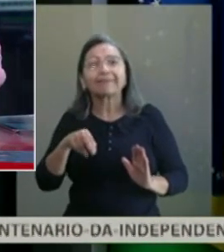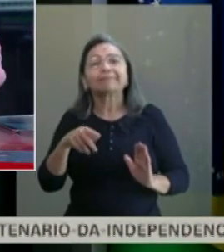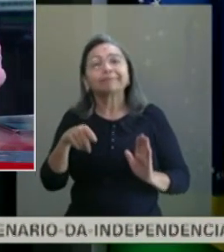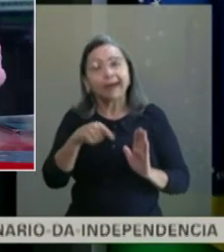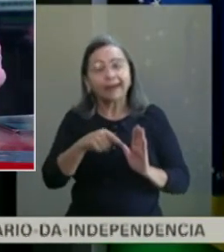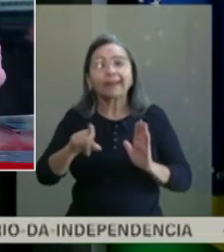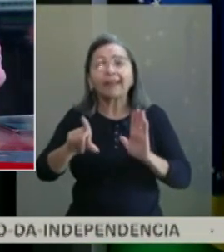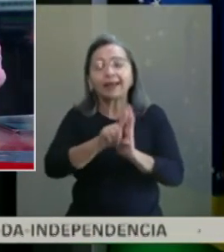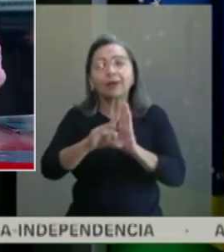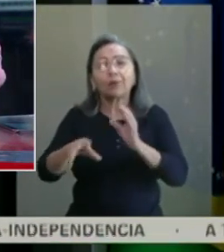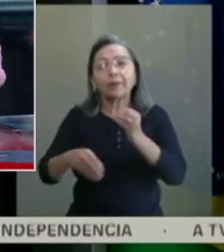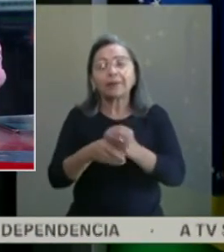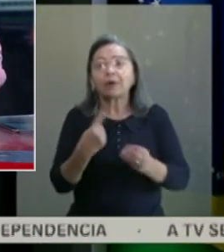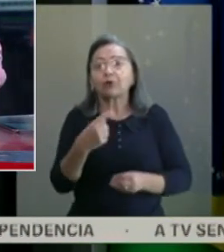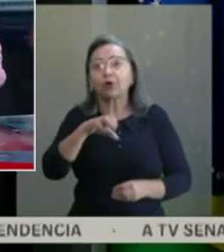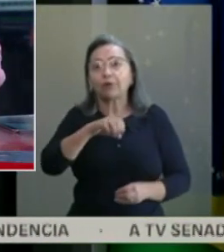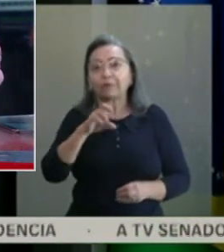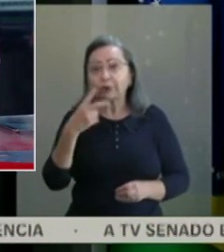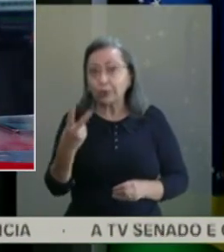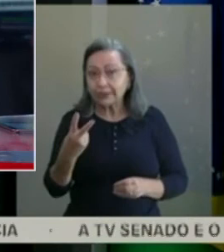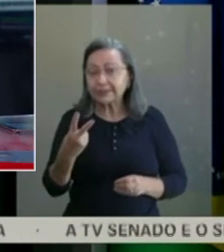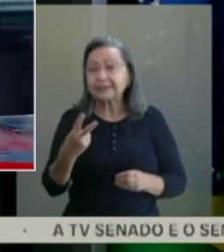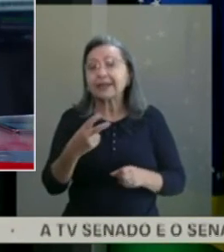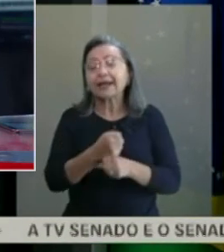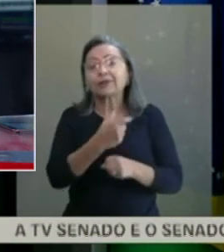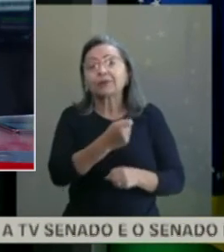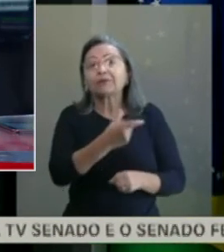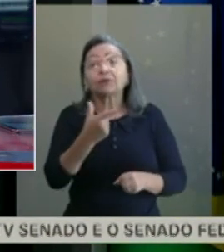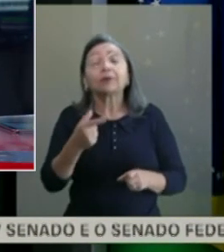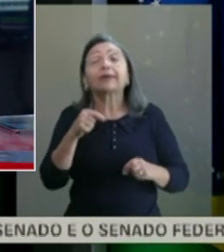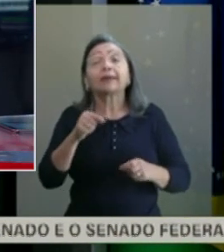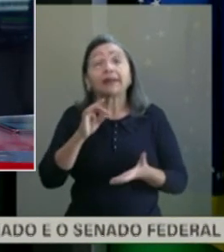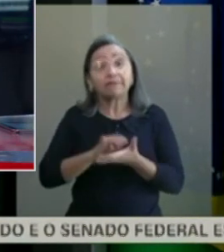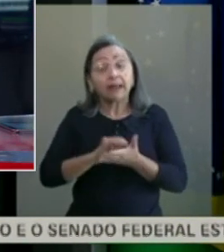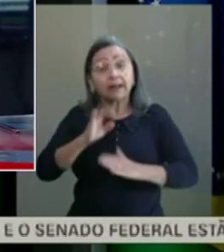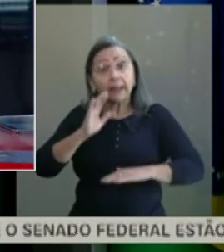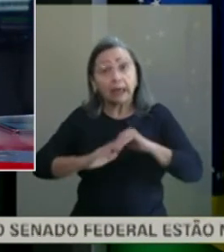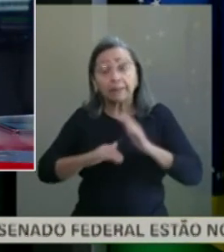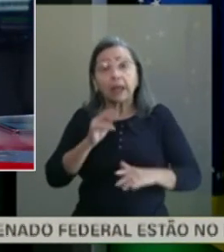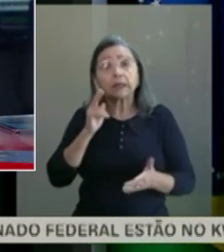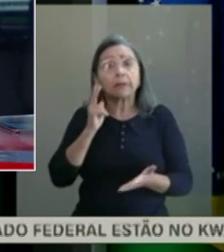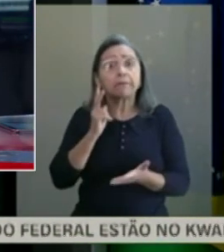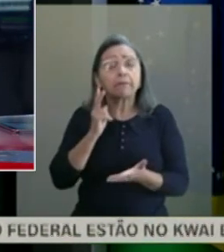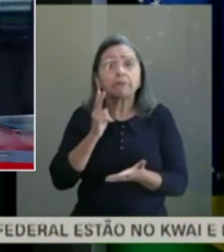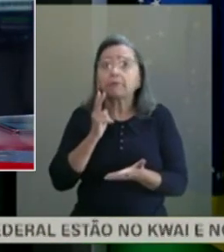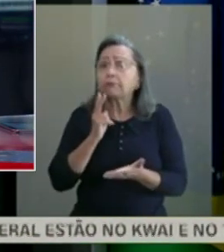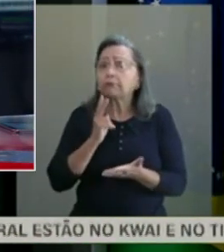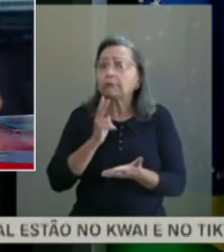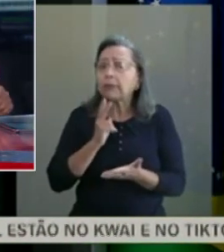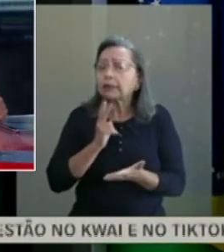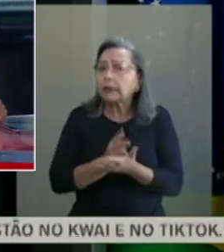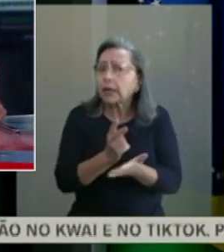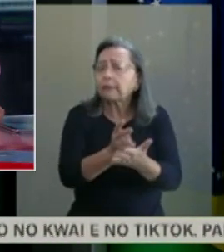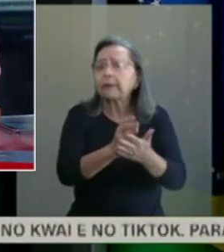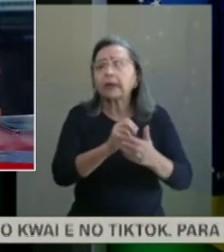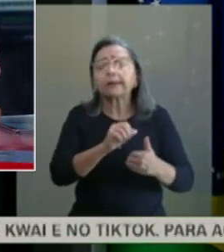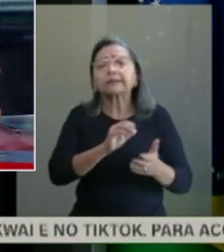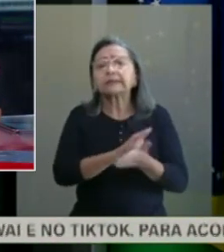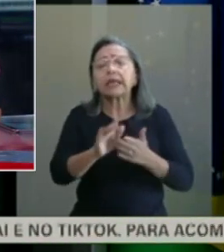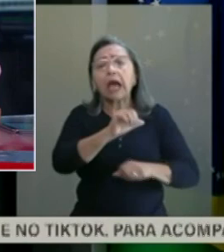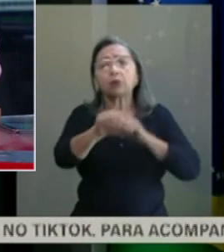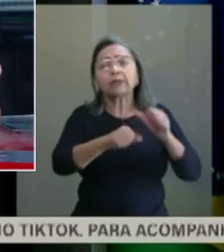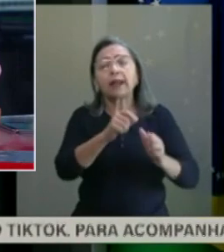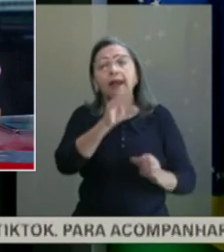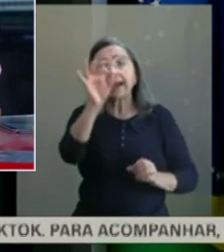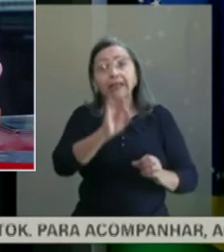horas 23 minutos. Sejam todos muito bem-vindos ao Live CNN. Já se passaram 23 minutinhos. A gente estava, claro, acompanhando